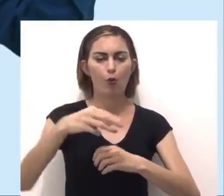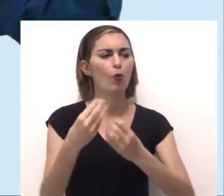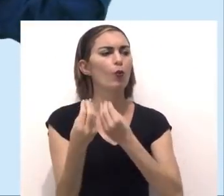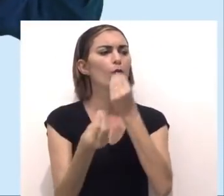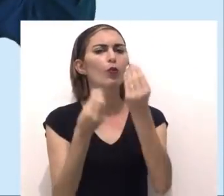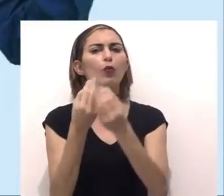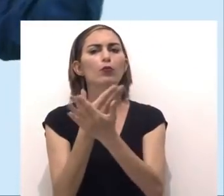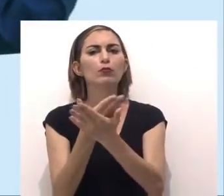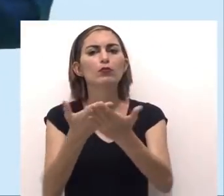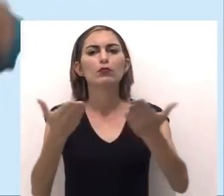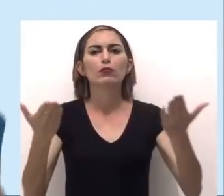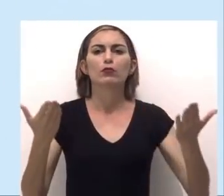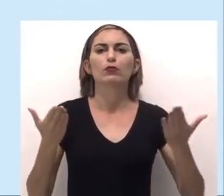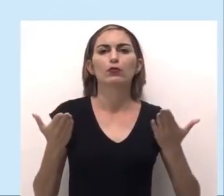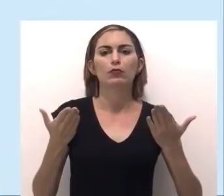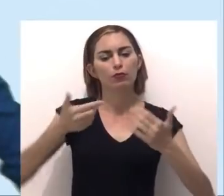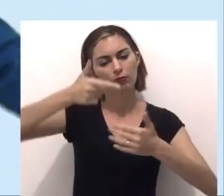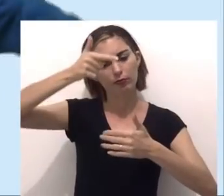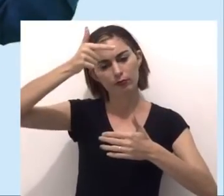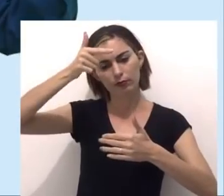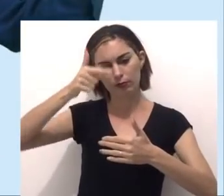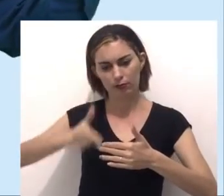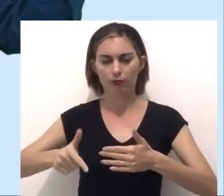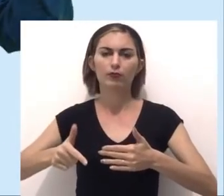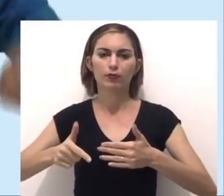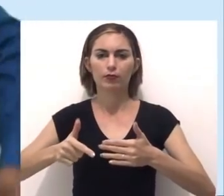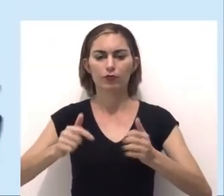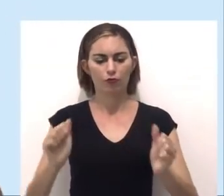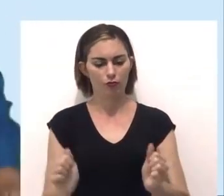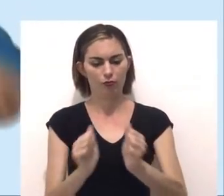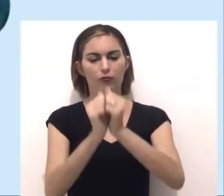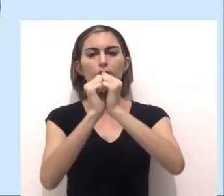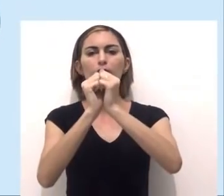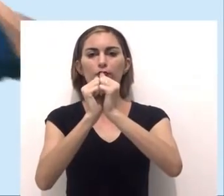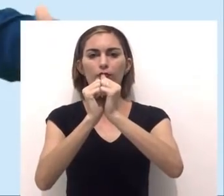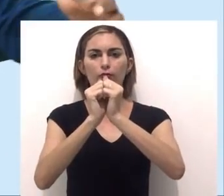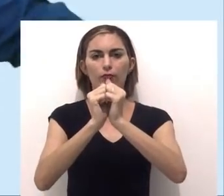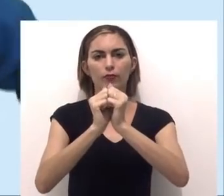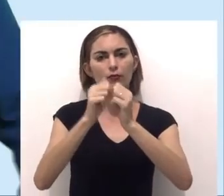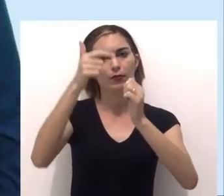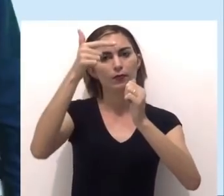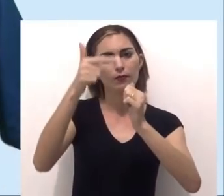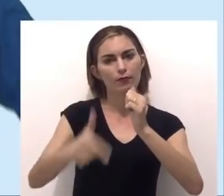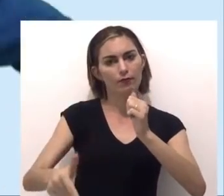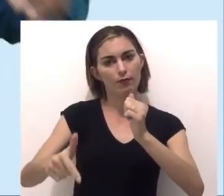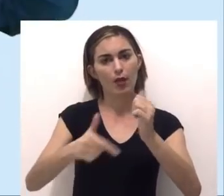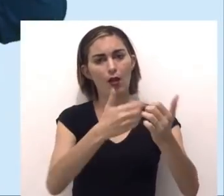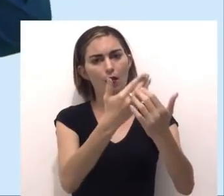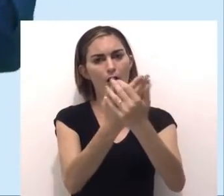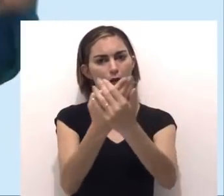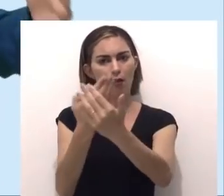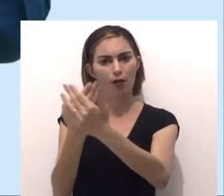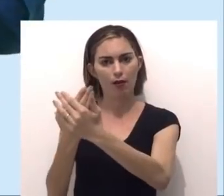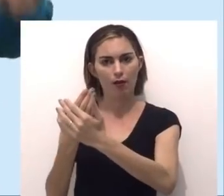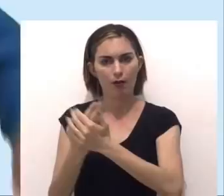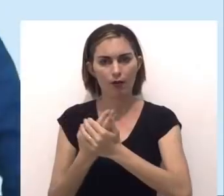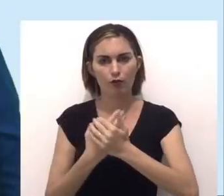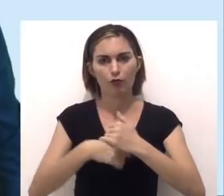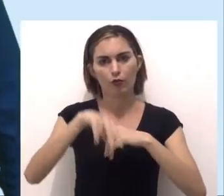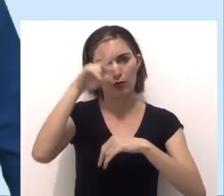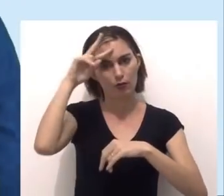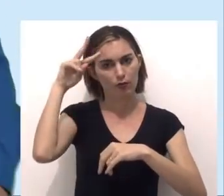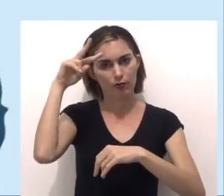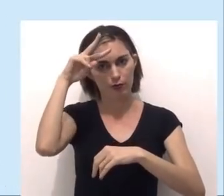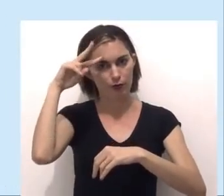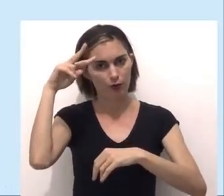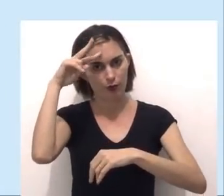Como vai vocês? Novamente estamos aqui em mais uma aula